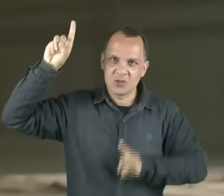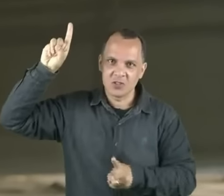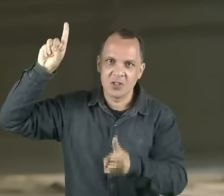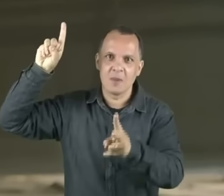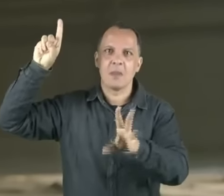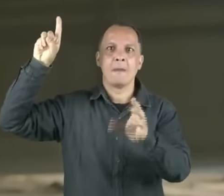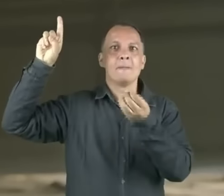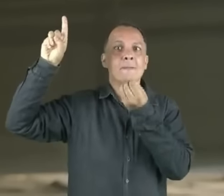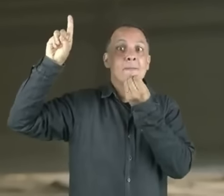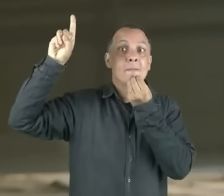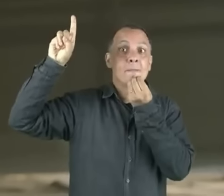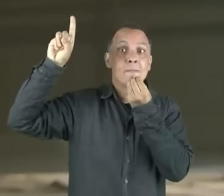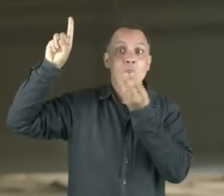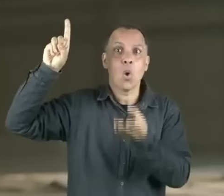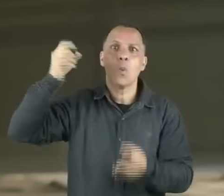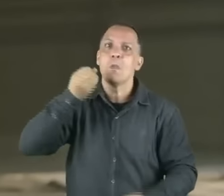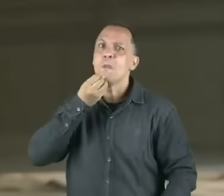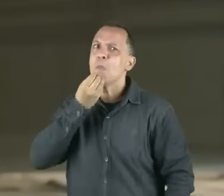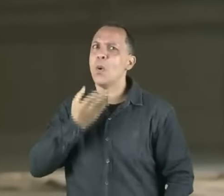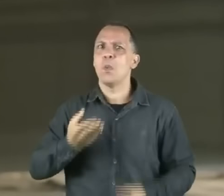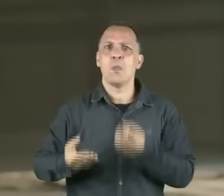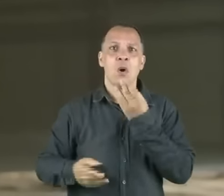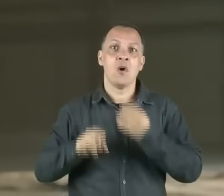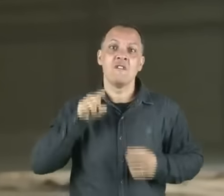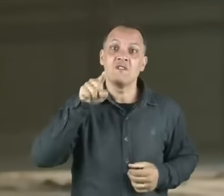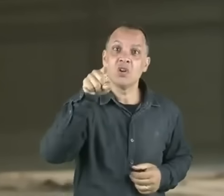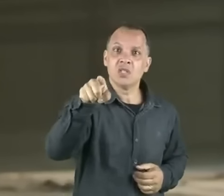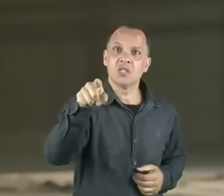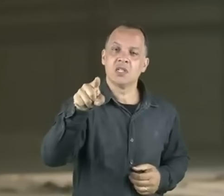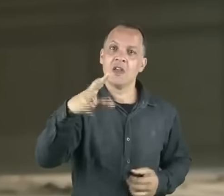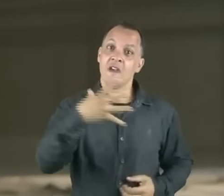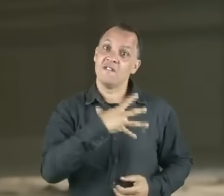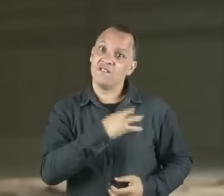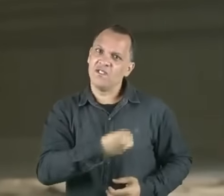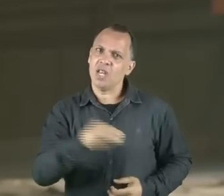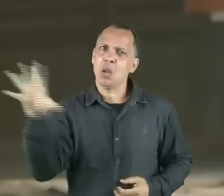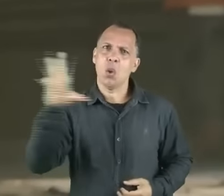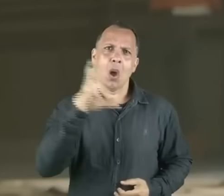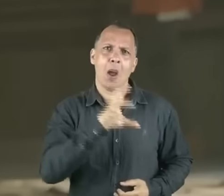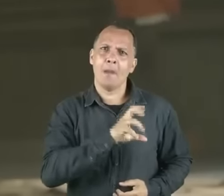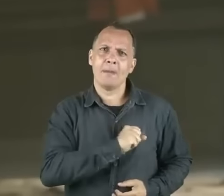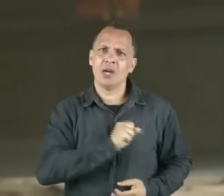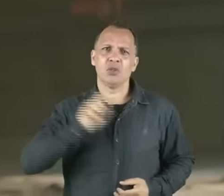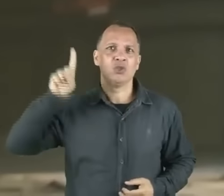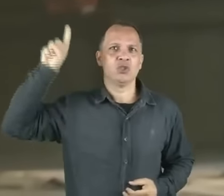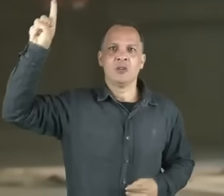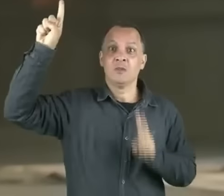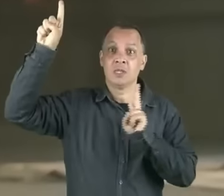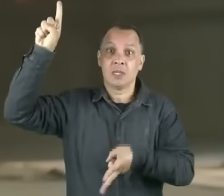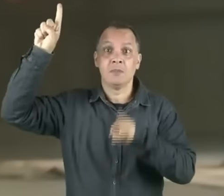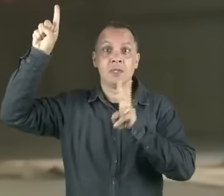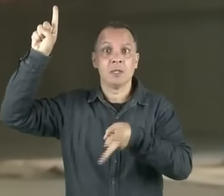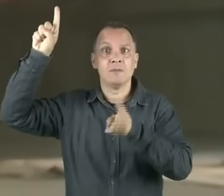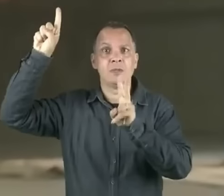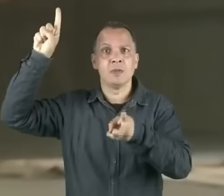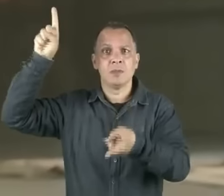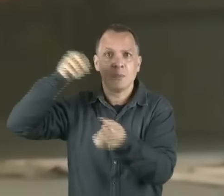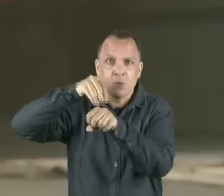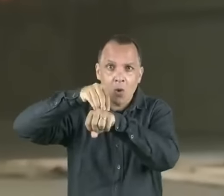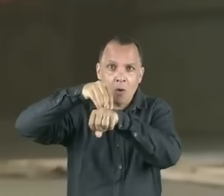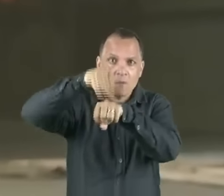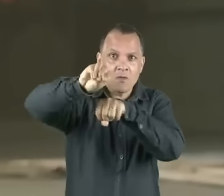sendo Deus você continua sendo um filho amado de Deus uma filha amada de Deus